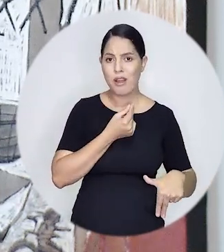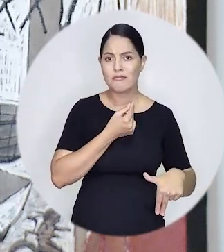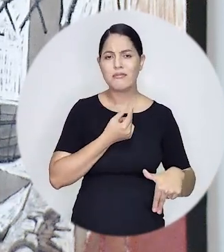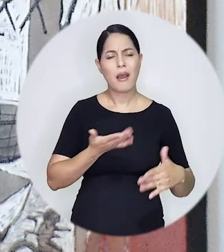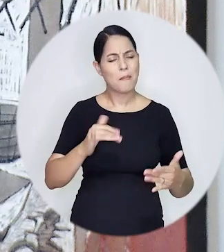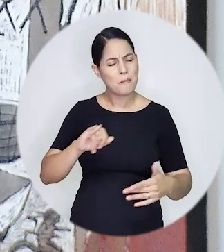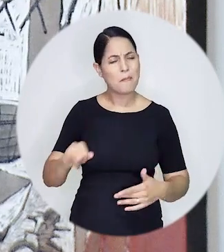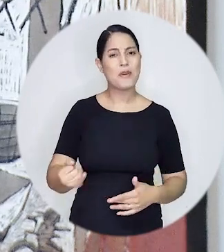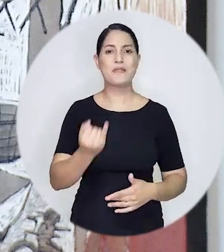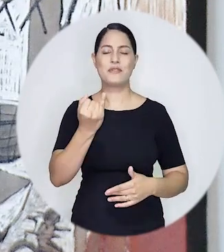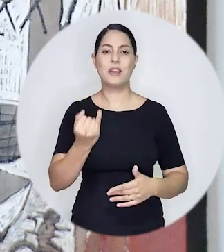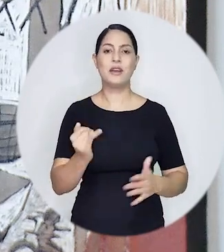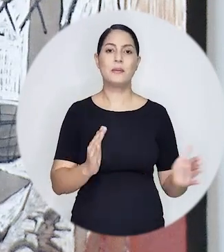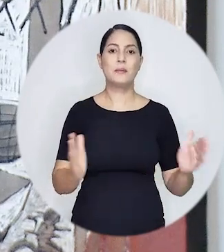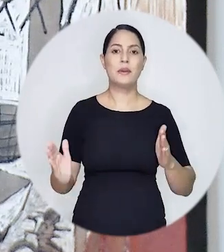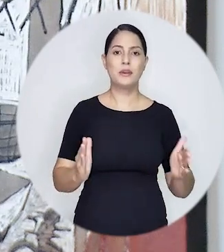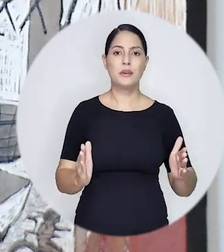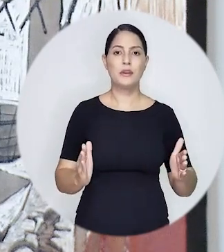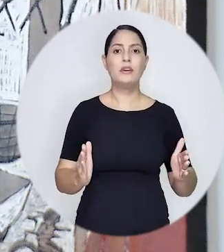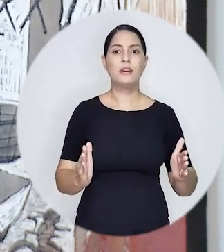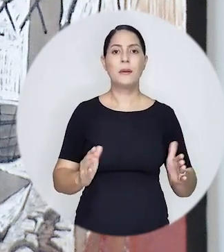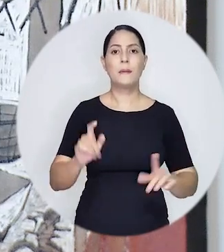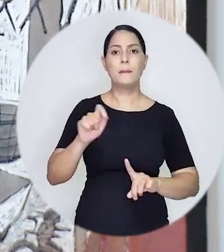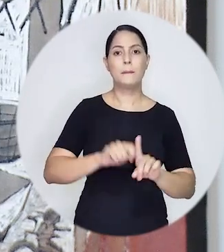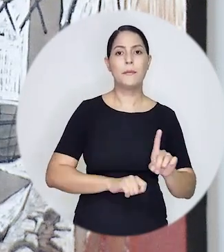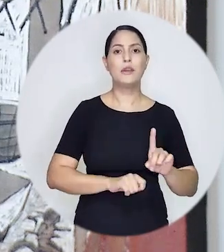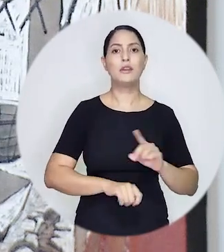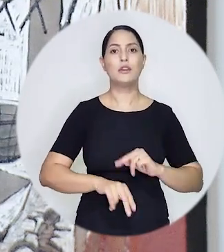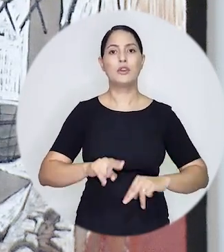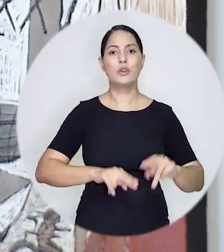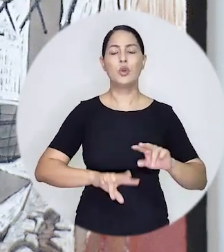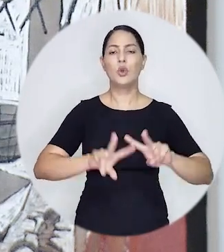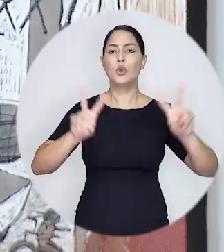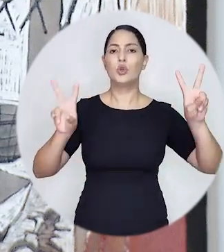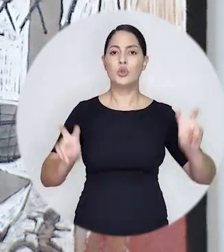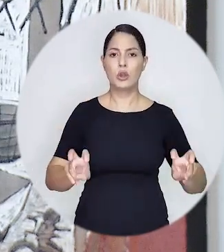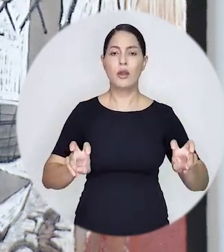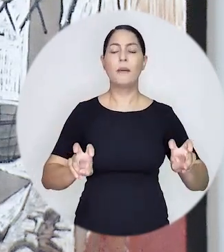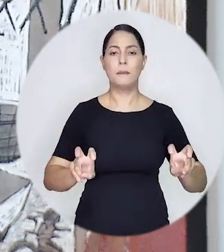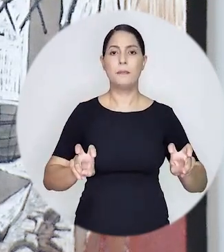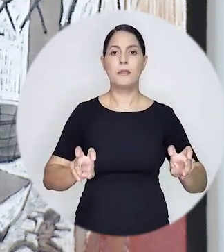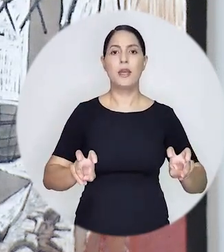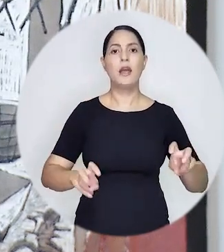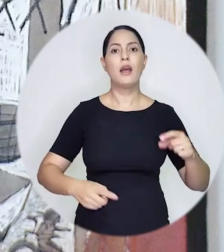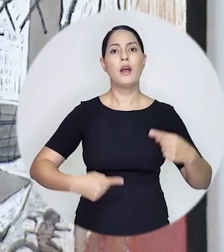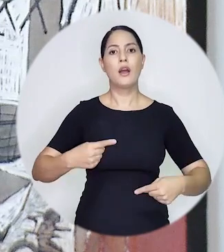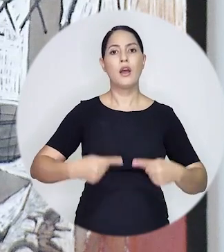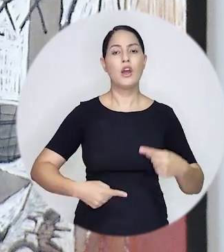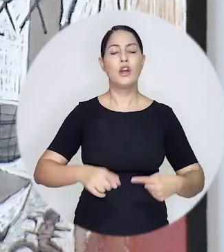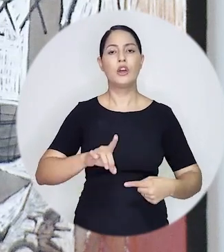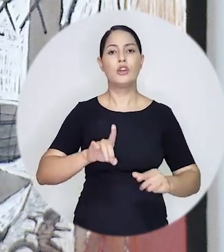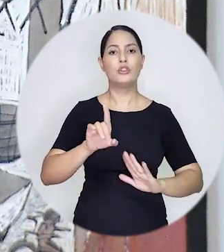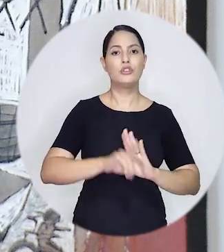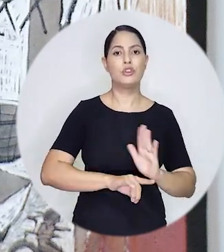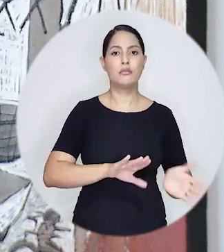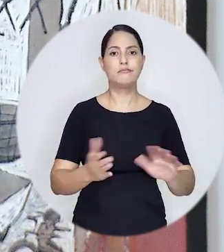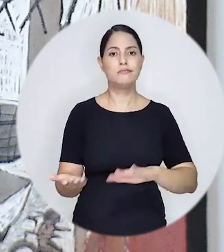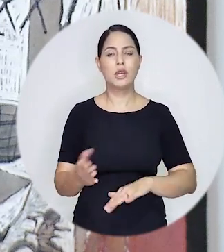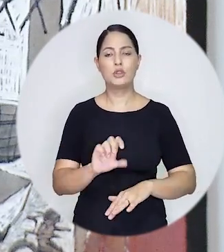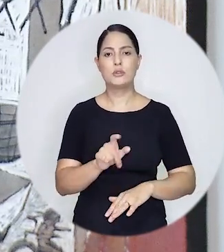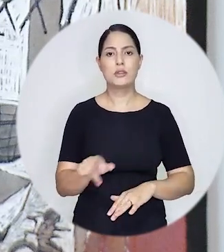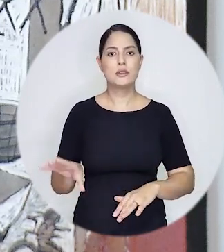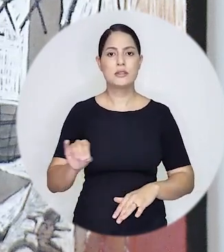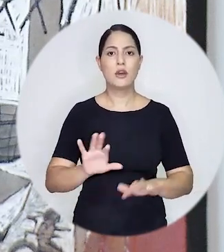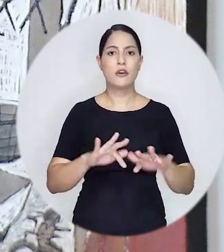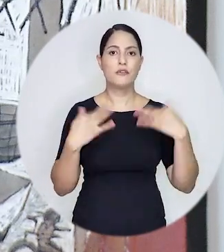inscrições serão feitas até o dia 30 de junho. Entre os temas estão direito civil e sucessões, família, contrato e obrigações. Os vencedores